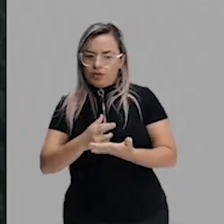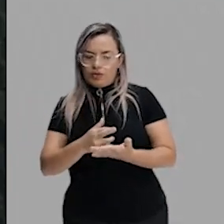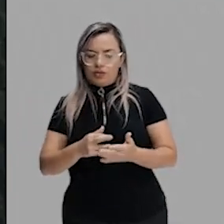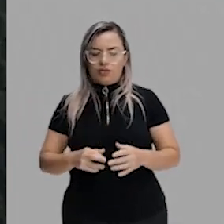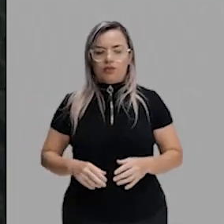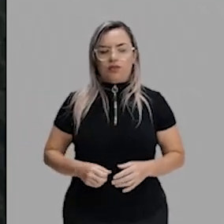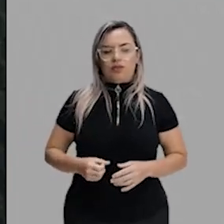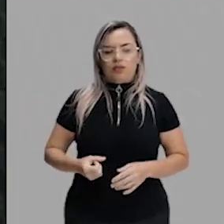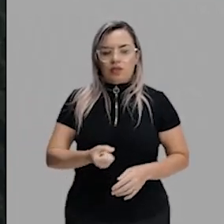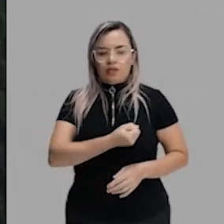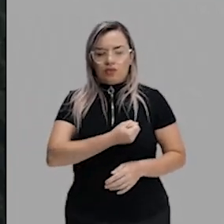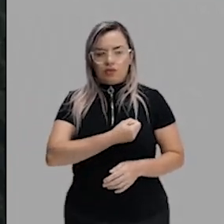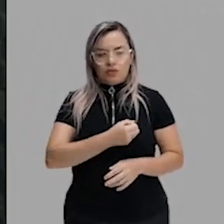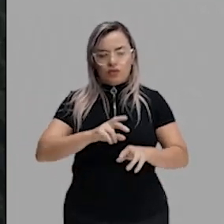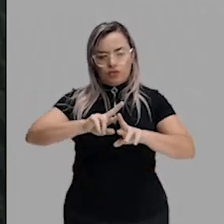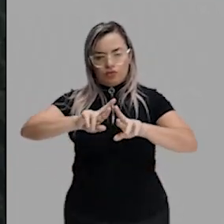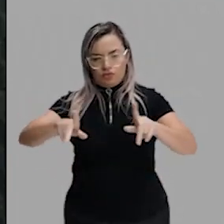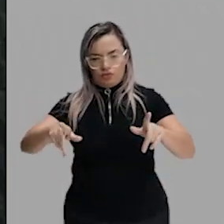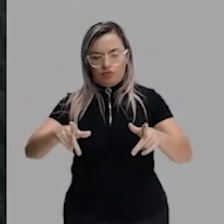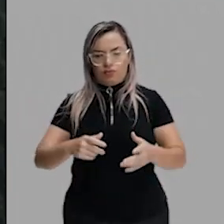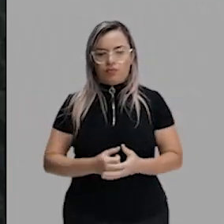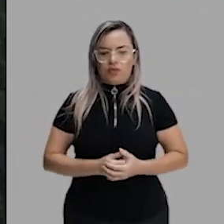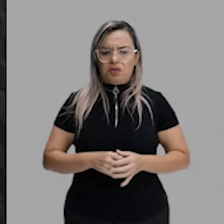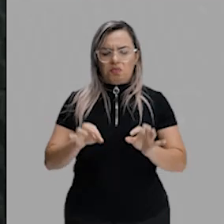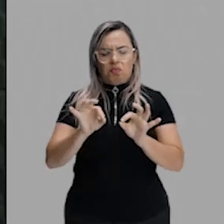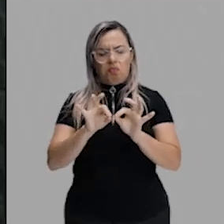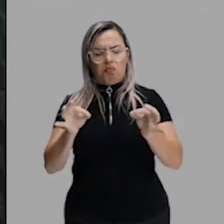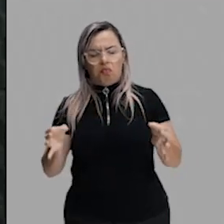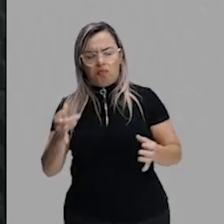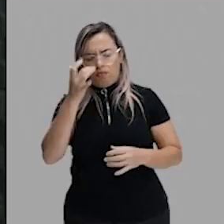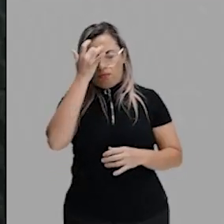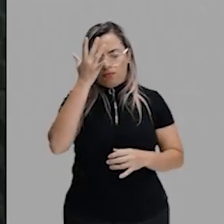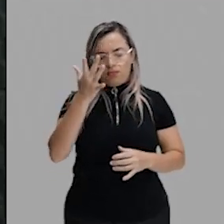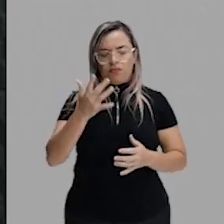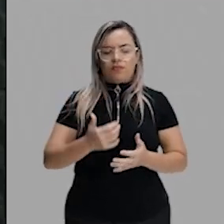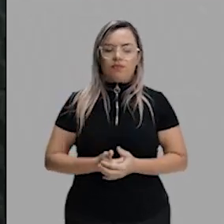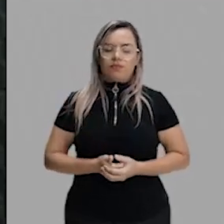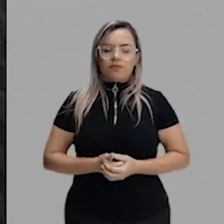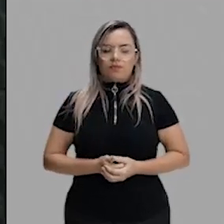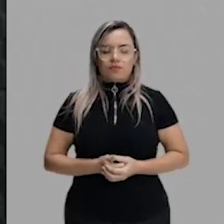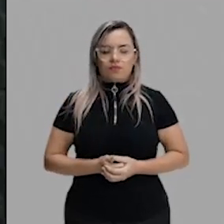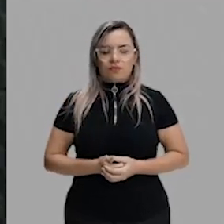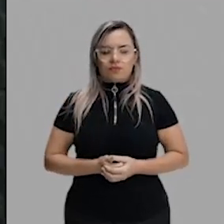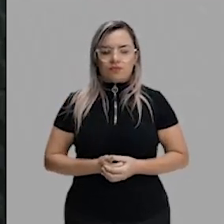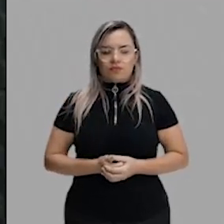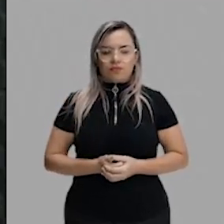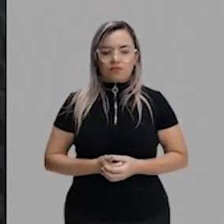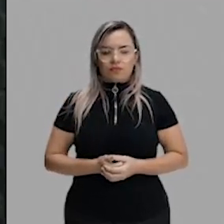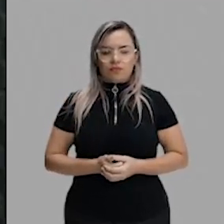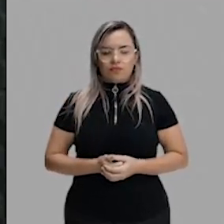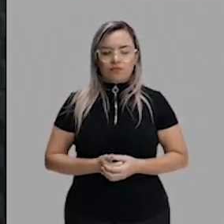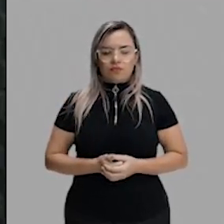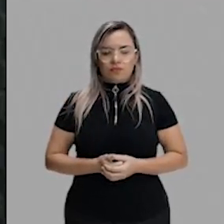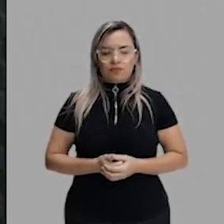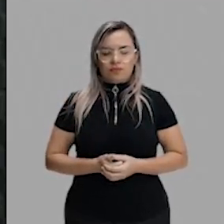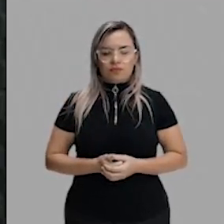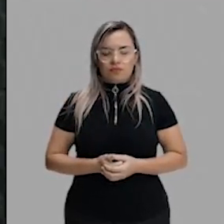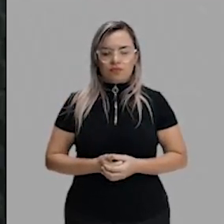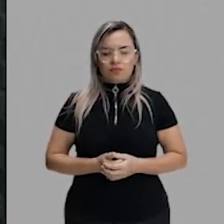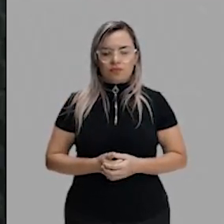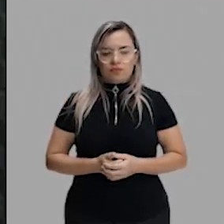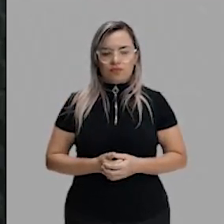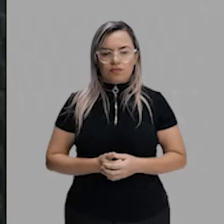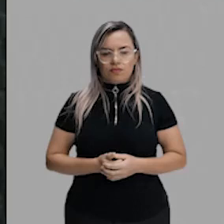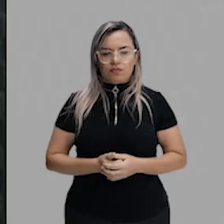certo? Viu como é bem simples, bem fácil? Bom, levando em